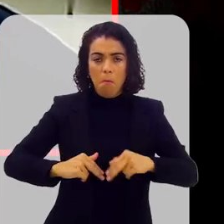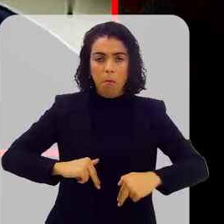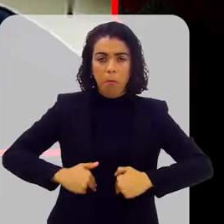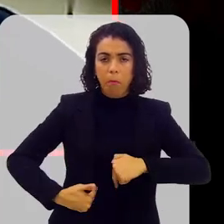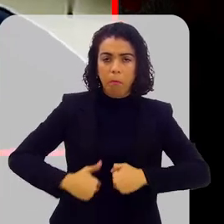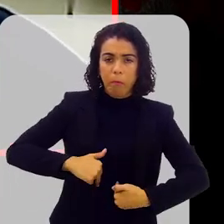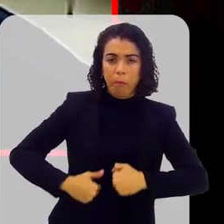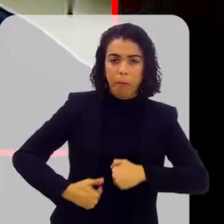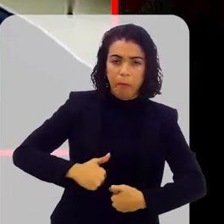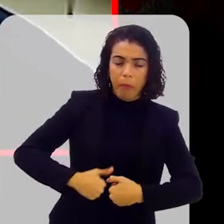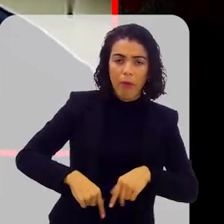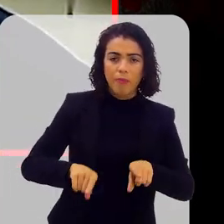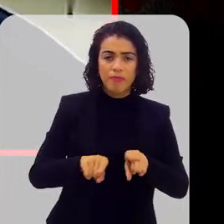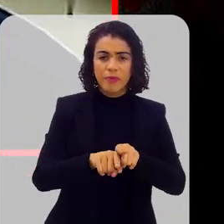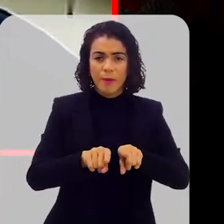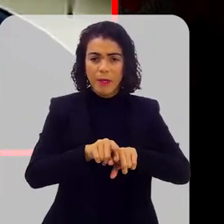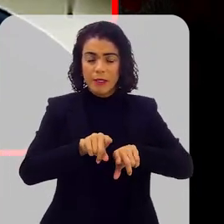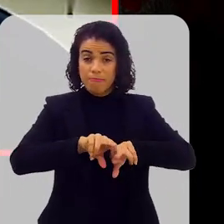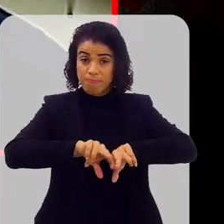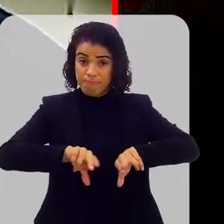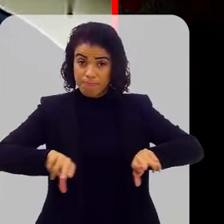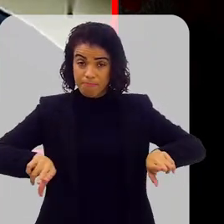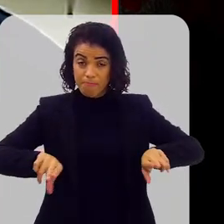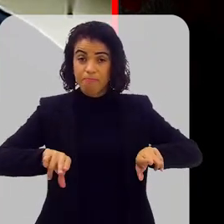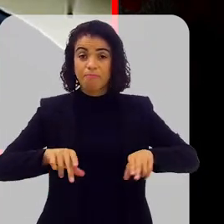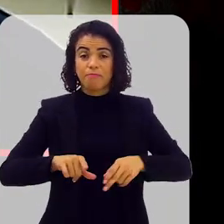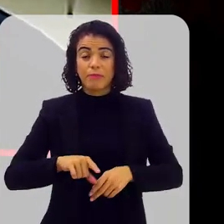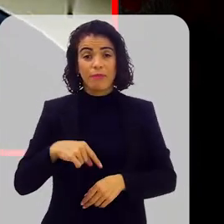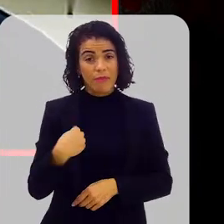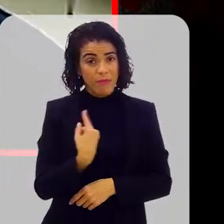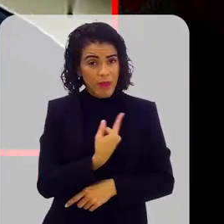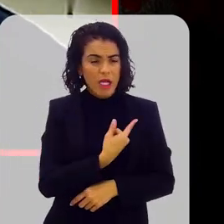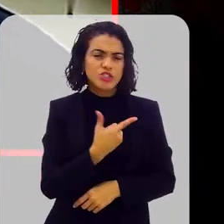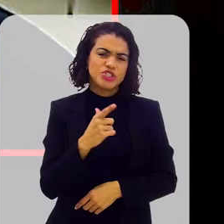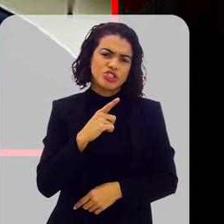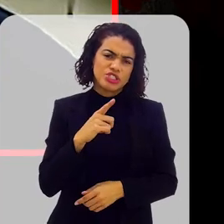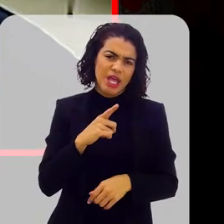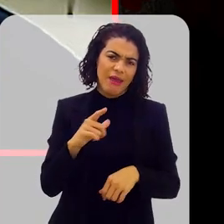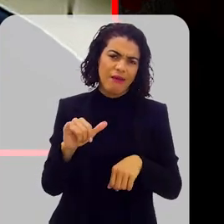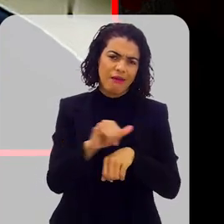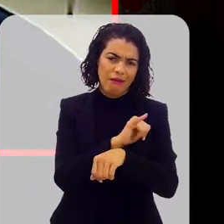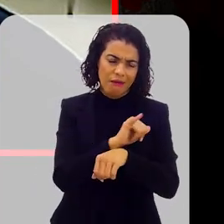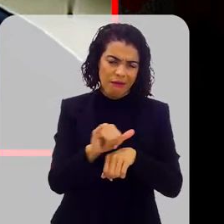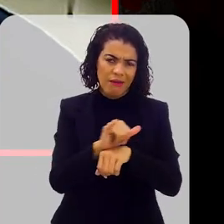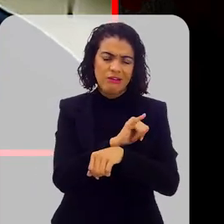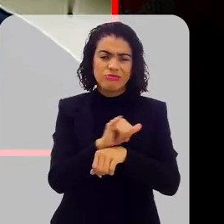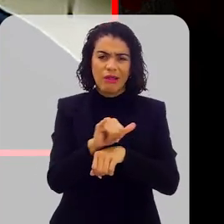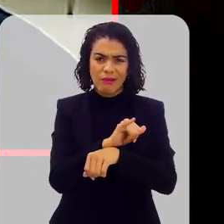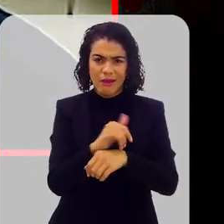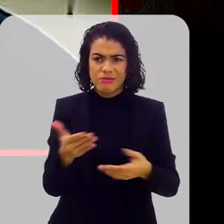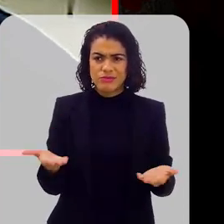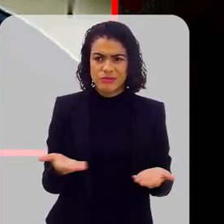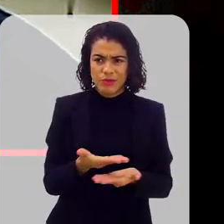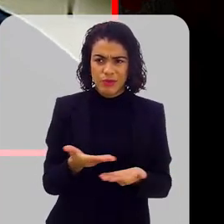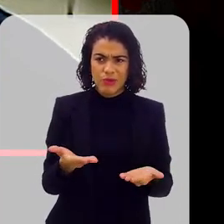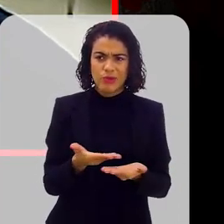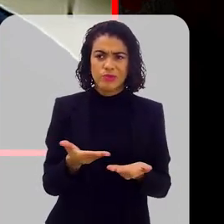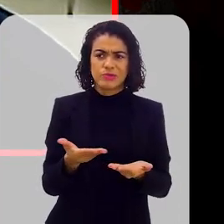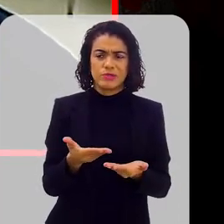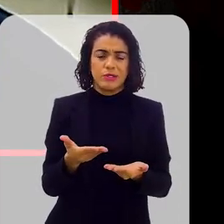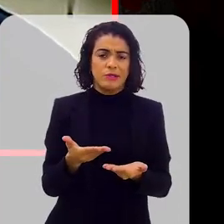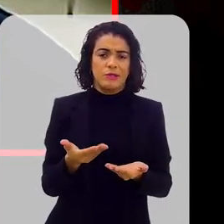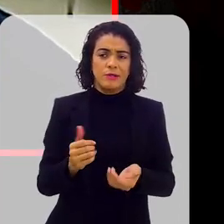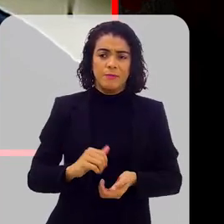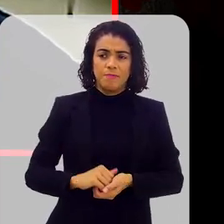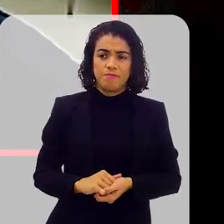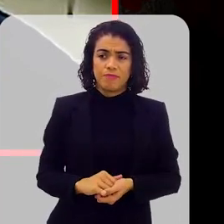que evoluiu também, dando mais segurança para realizar sessões de cirurgias grandes, a gente cura muito mais câncer de intestino hoje, o câncer, a